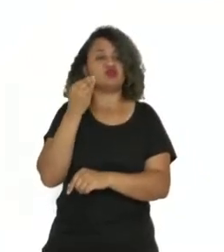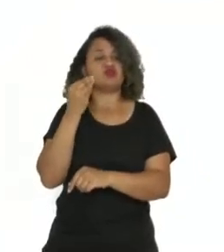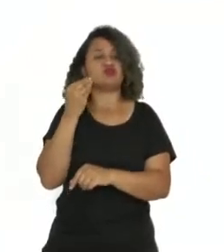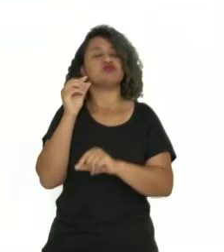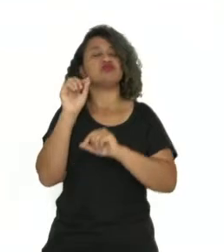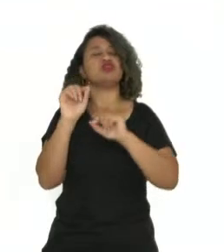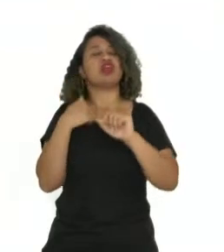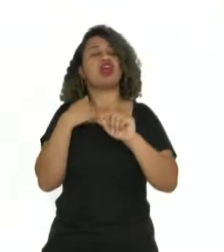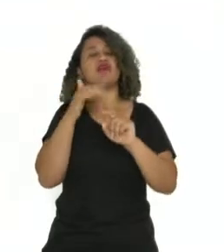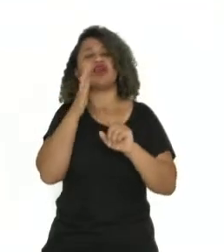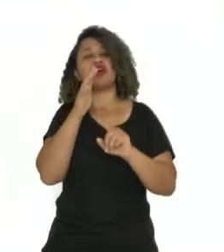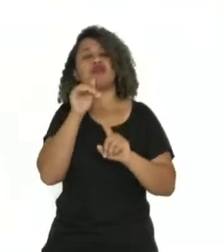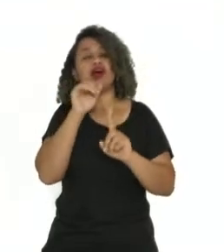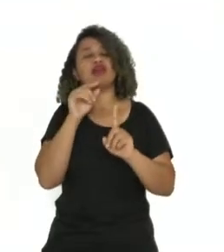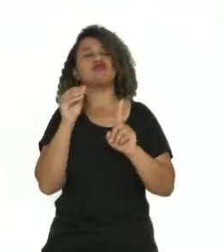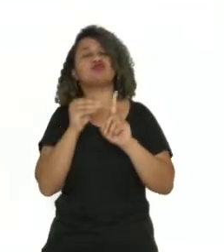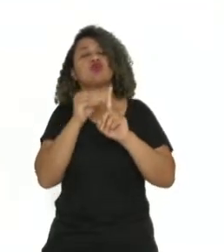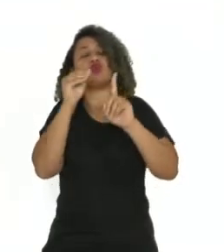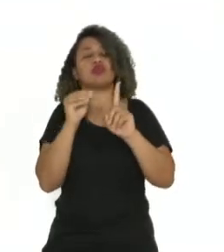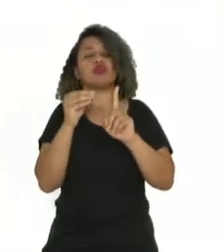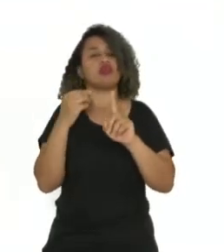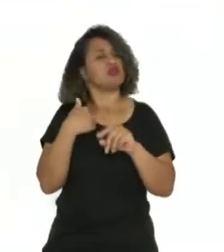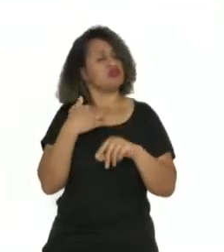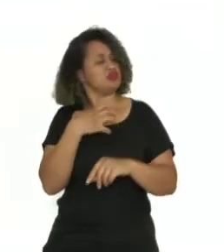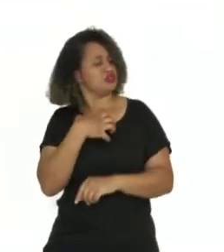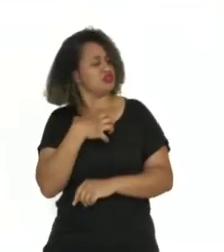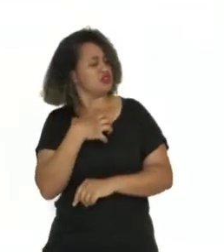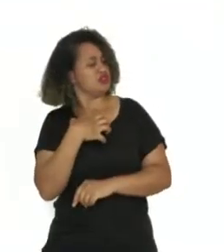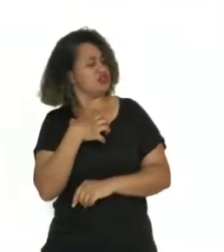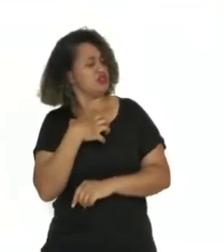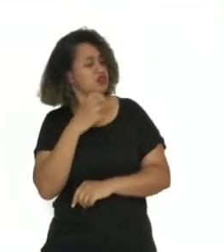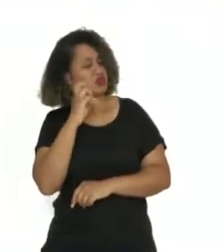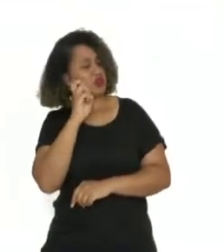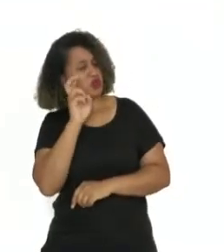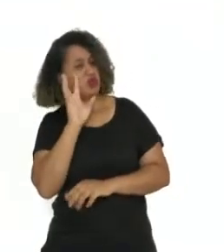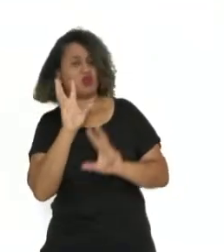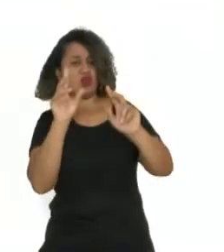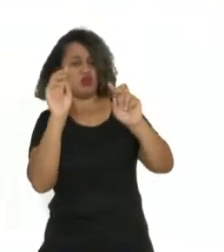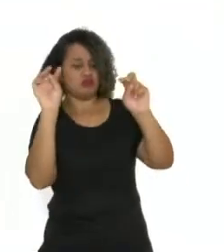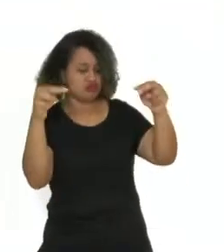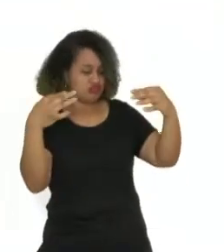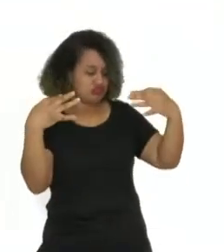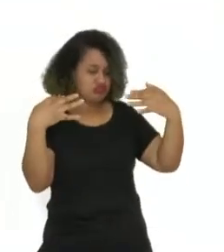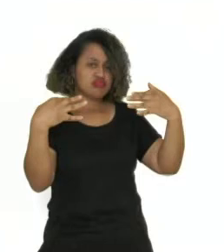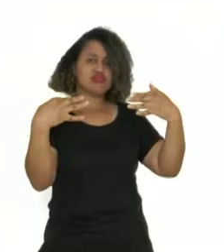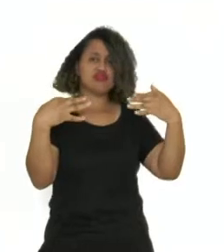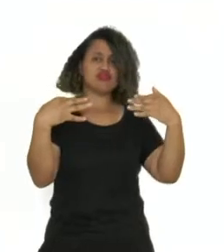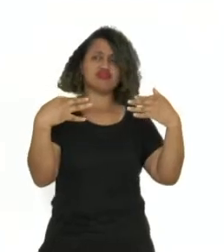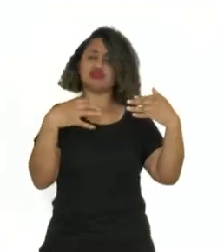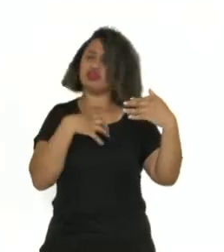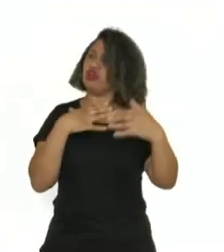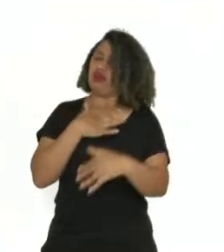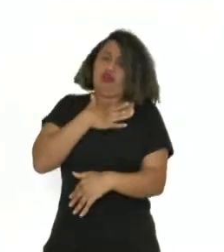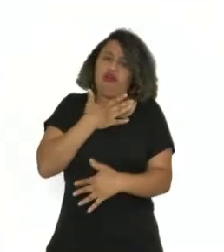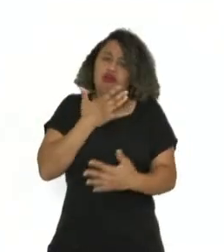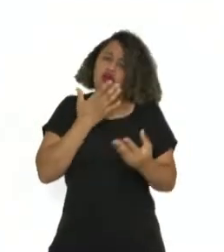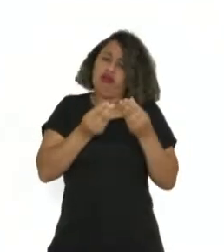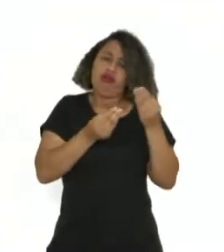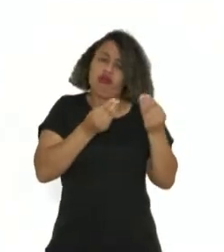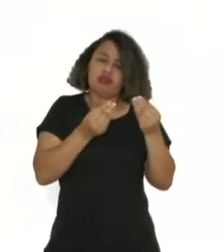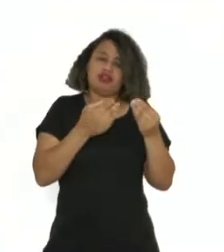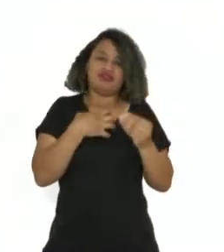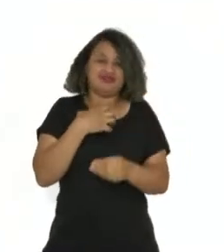da minha mãe. Diante do gesto incomum, todos ficaram me olhando, meio jeito de espanto.